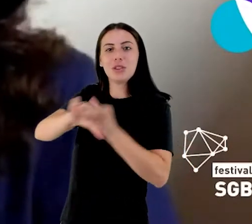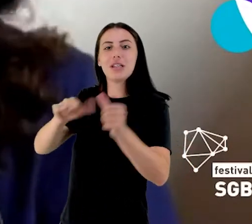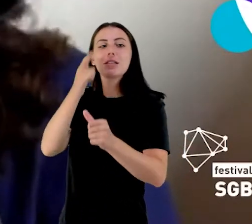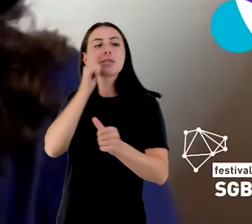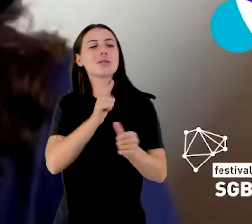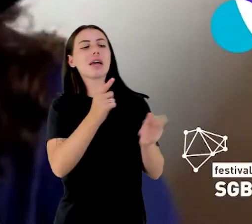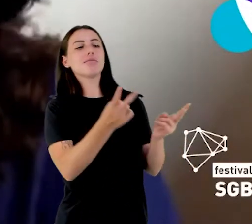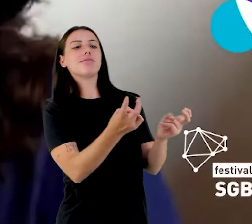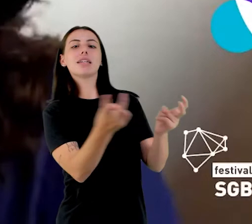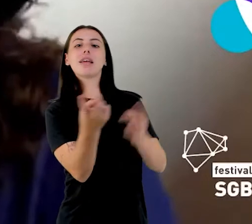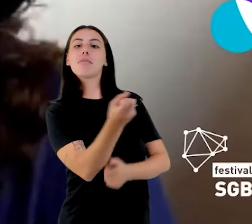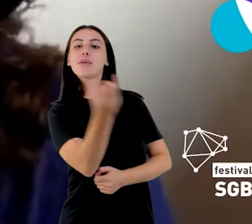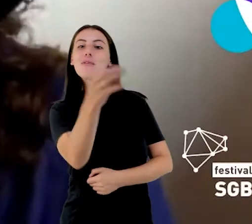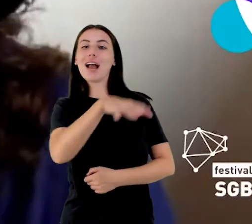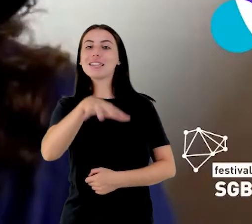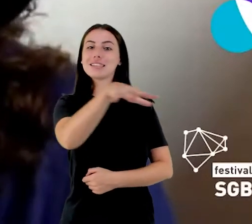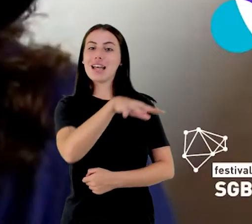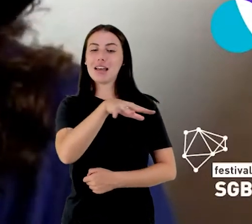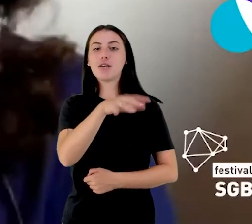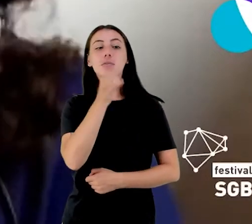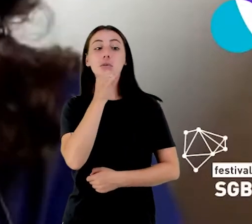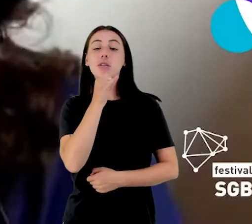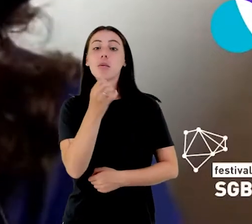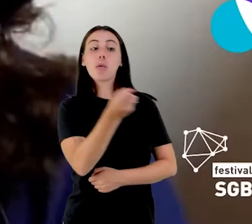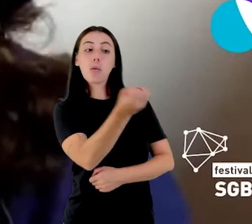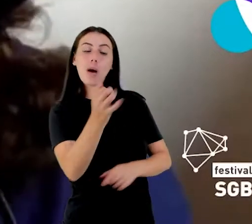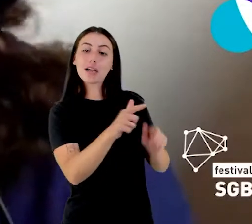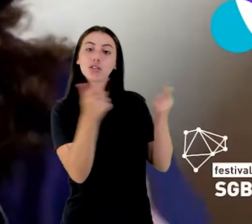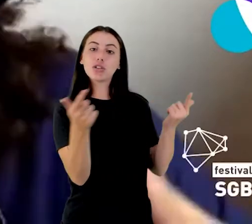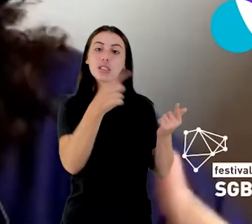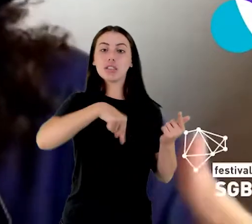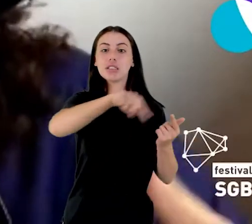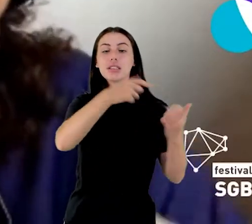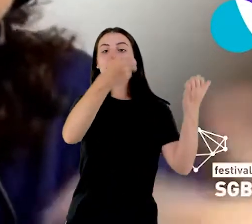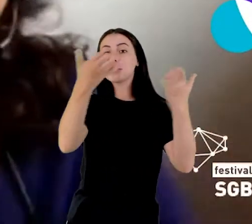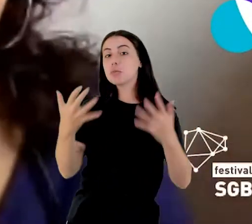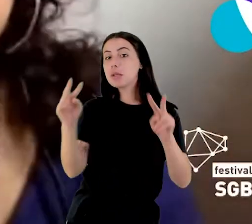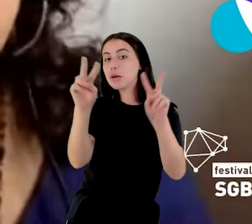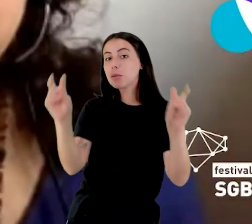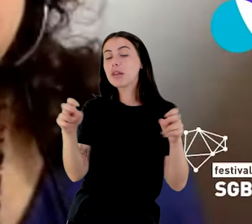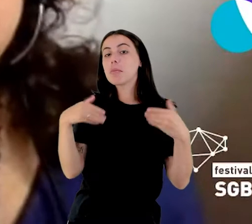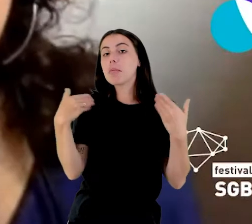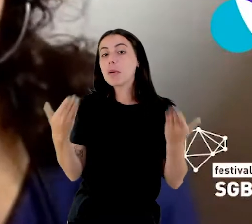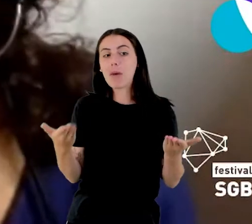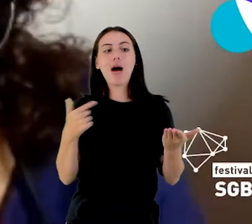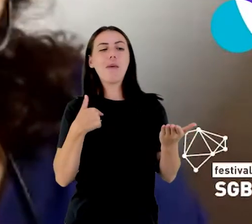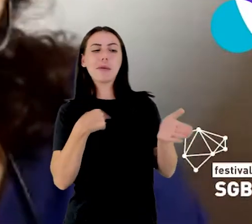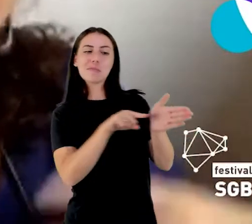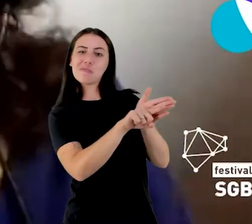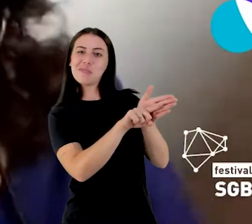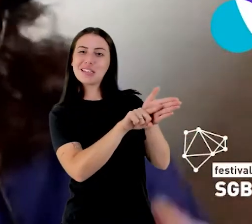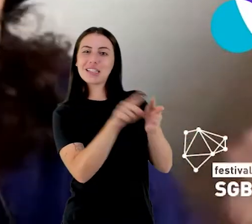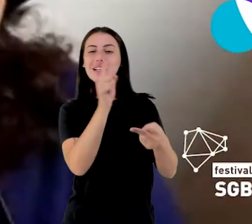de conversa, de debate, reuniões, exibições fechadas, para também ter um cuidado em relação ao